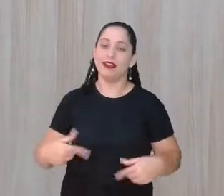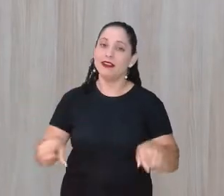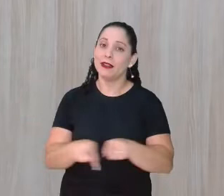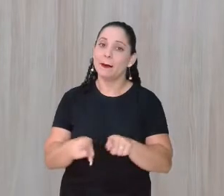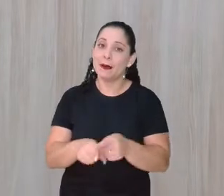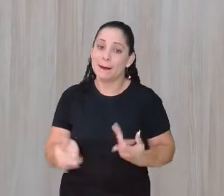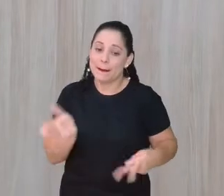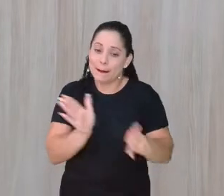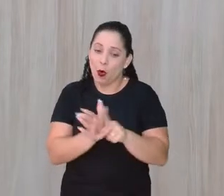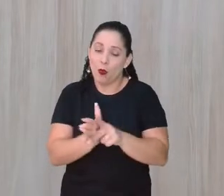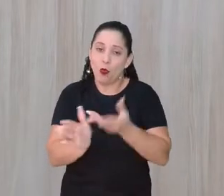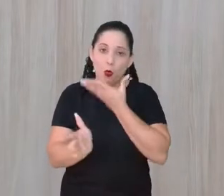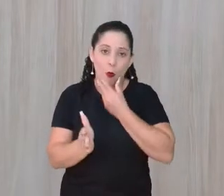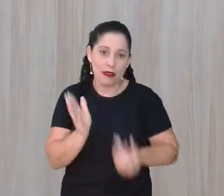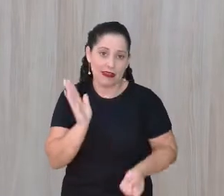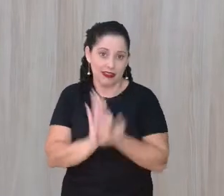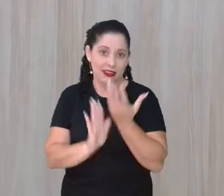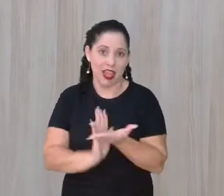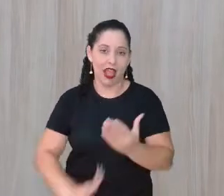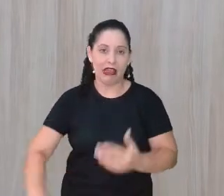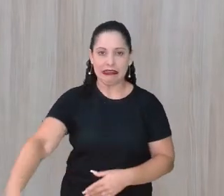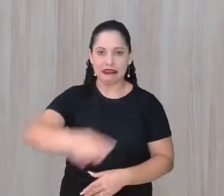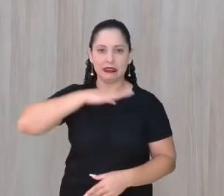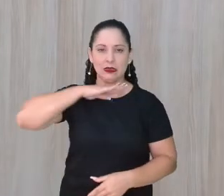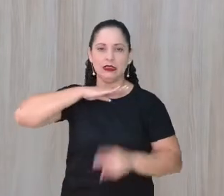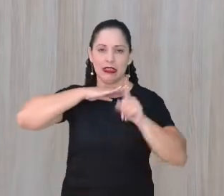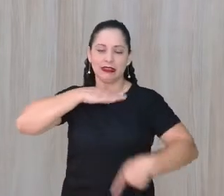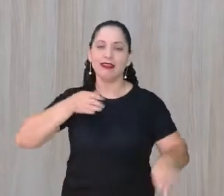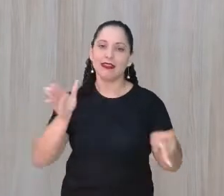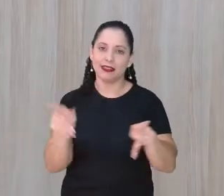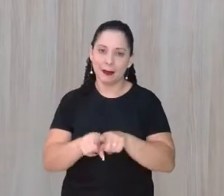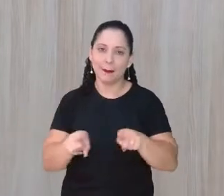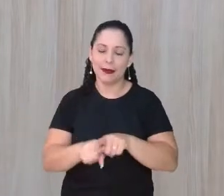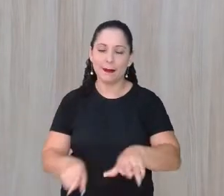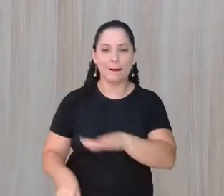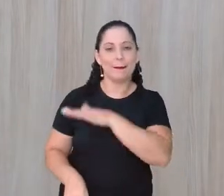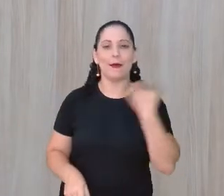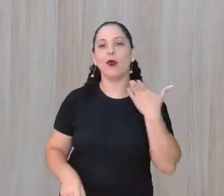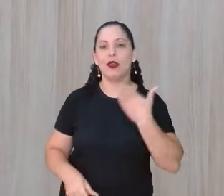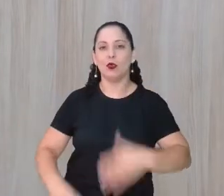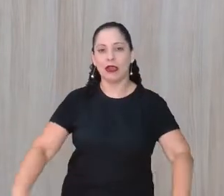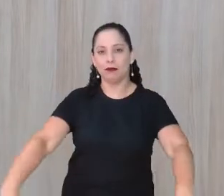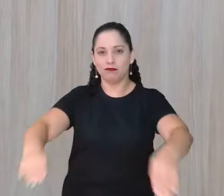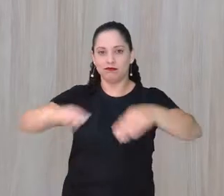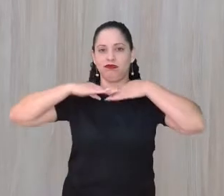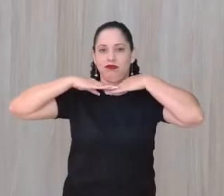próprio sistema aí de terror que ele colocava. Ele tinha essa ideia,